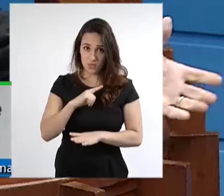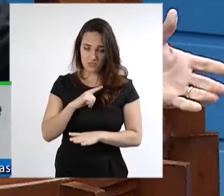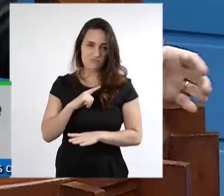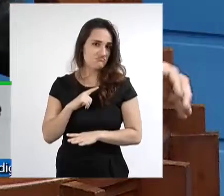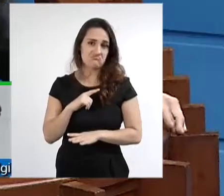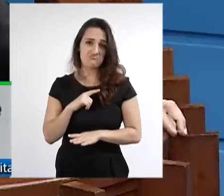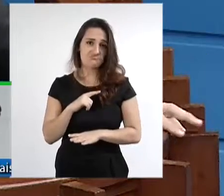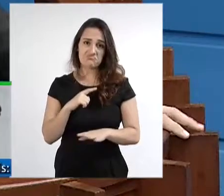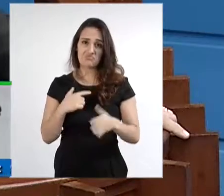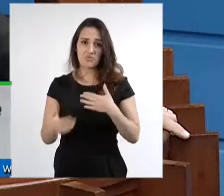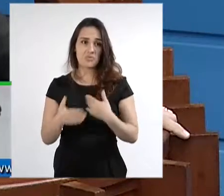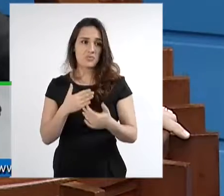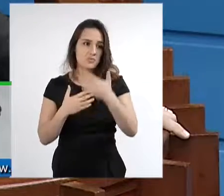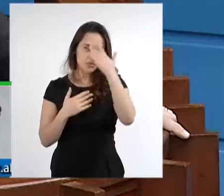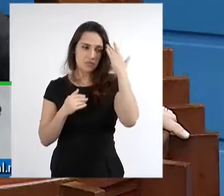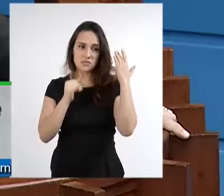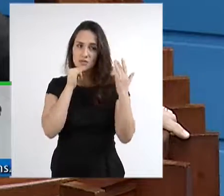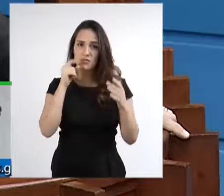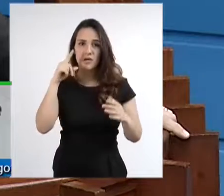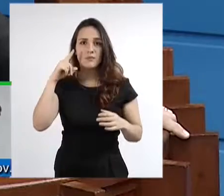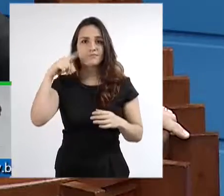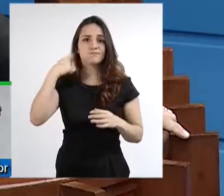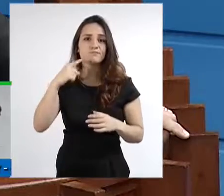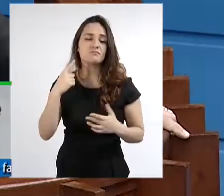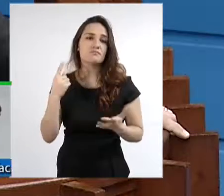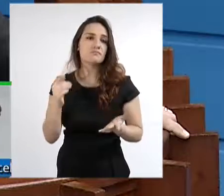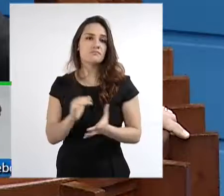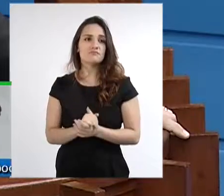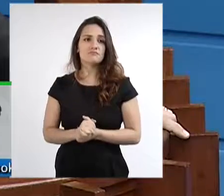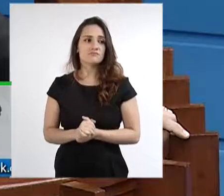um advogado que esteja disponível.